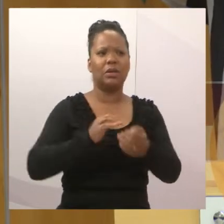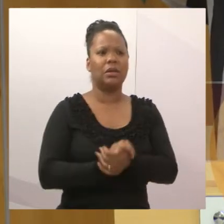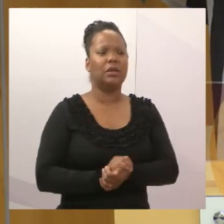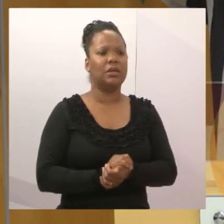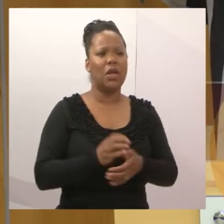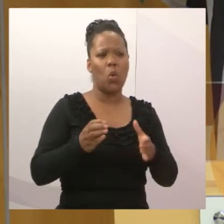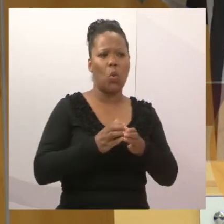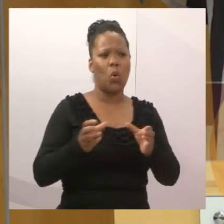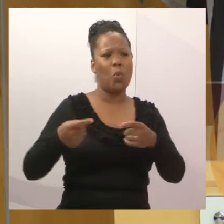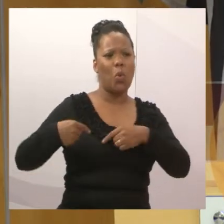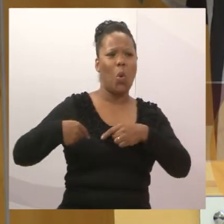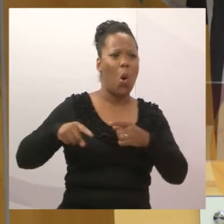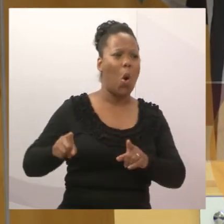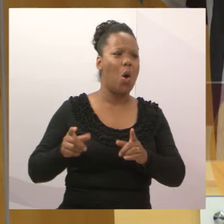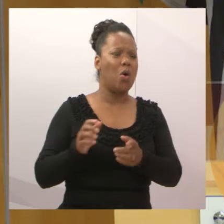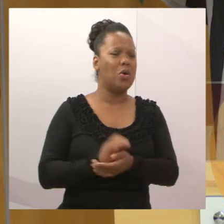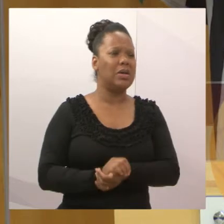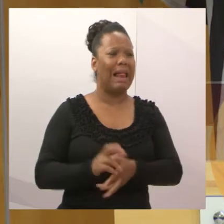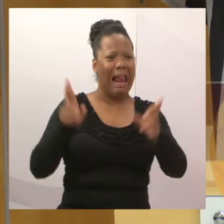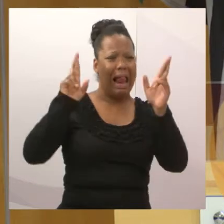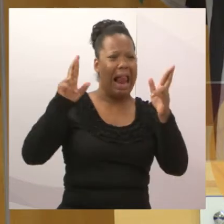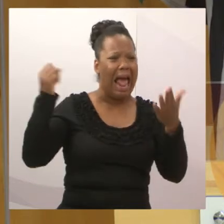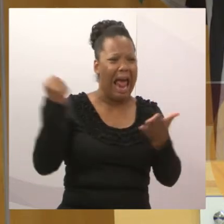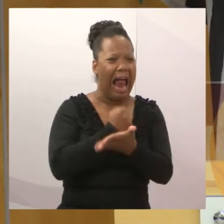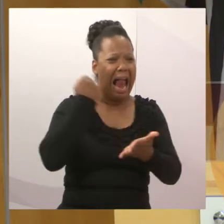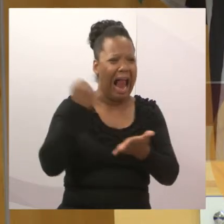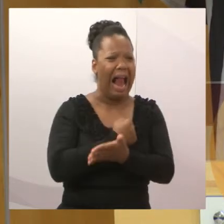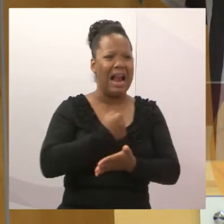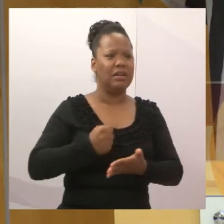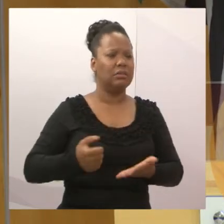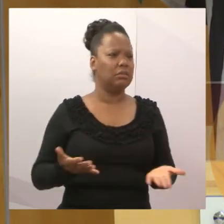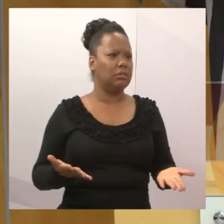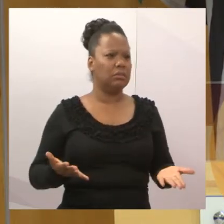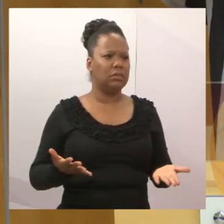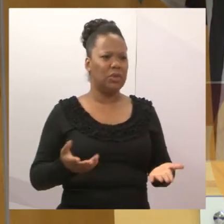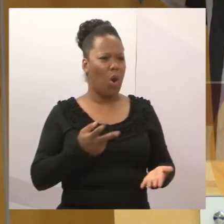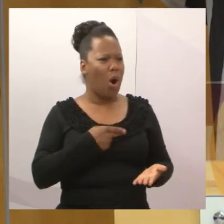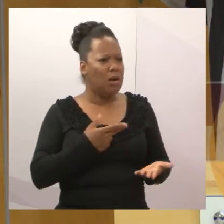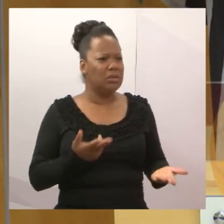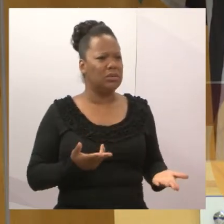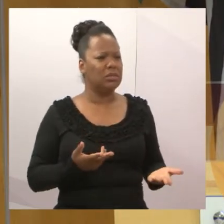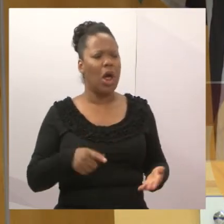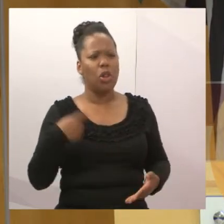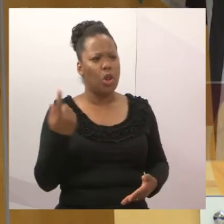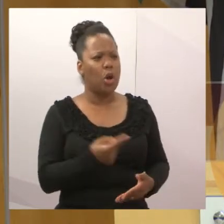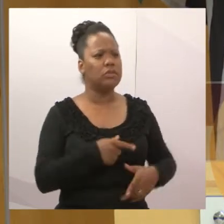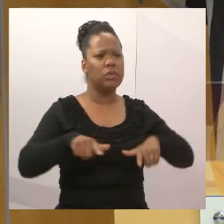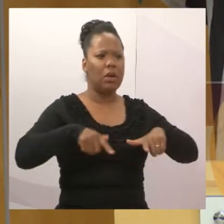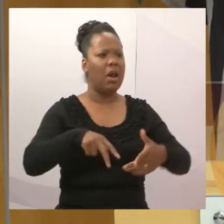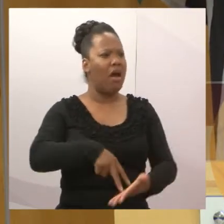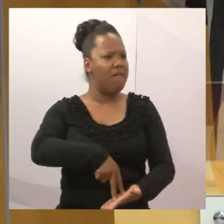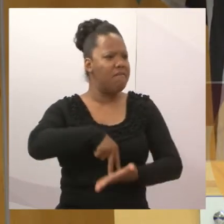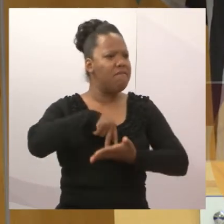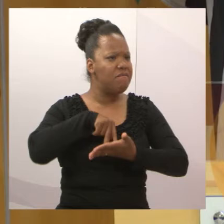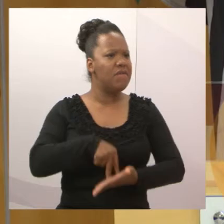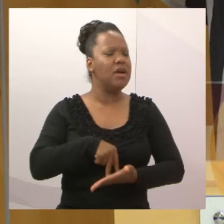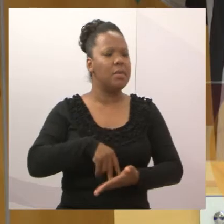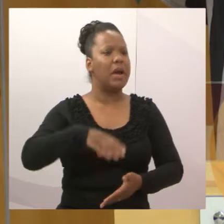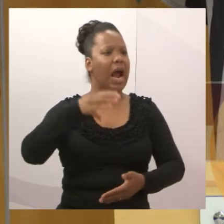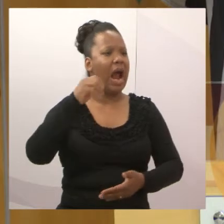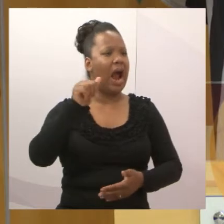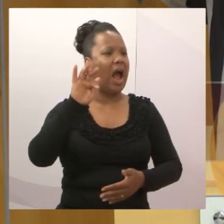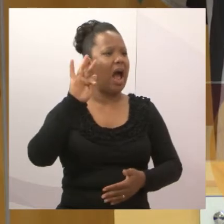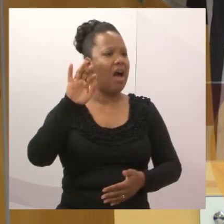Contra que quer o quanto pior melhor, o pior melhor, mas a gente vai trabalhar firme. Já assinou o empréstimo do CAF, aí